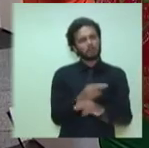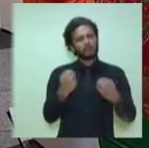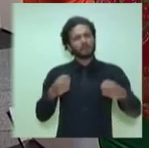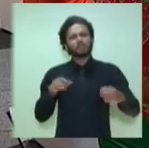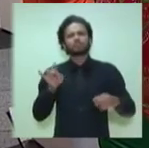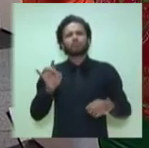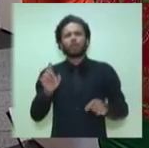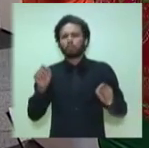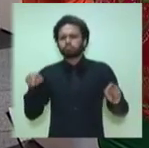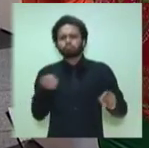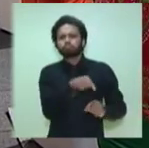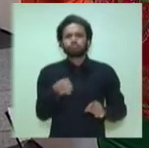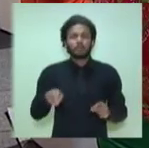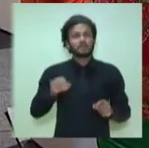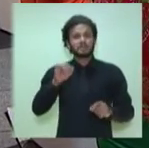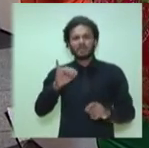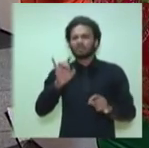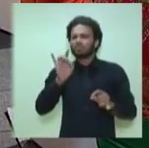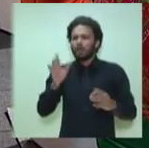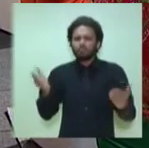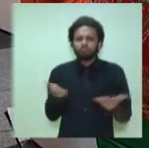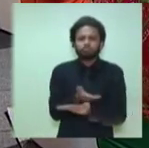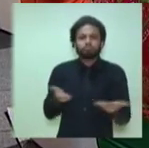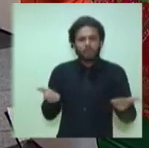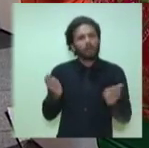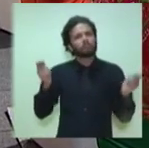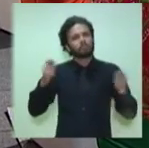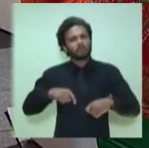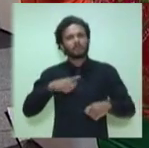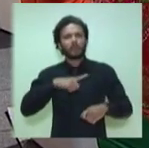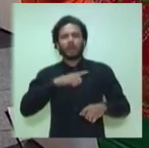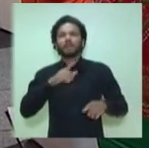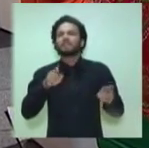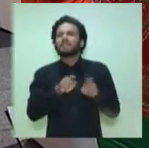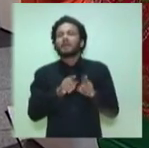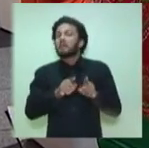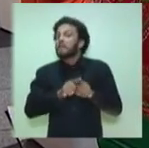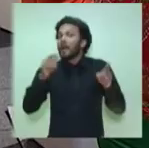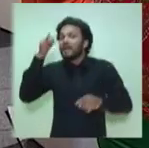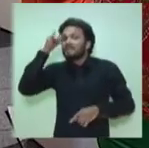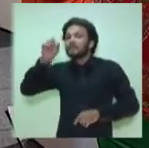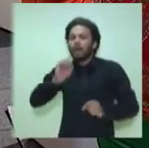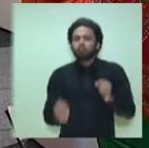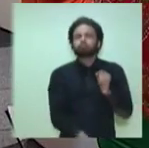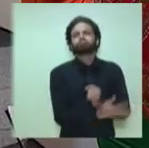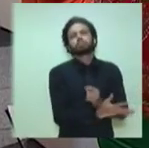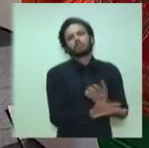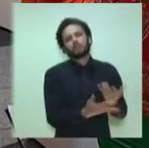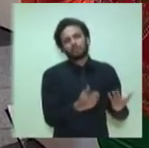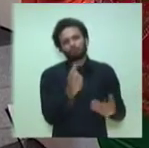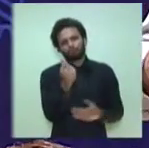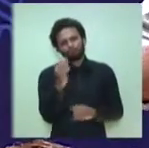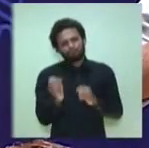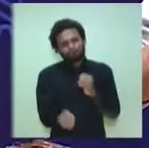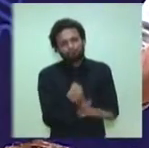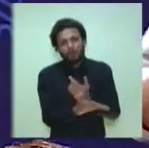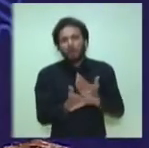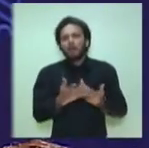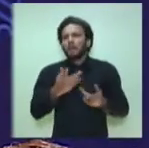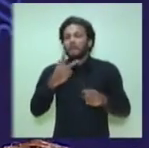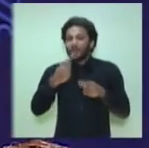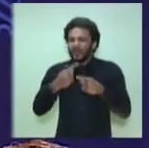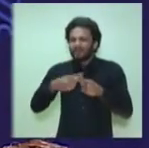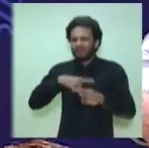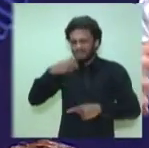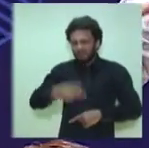que é mãe de todos os vícios, aquela que é mãe, inclusive, da corrupção. Esse mal que faz tanta lesão